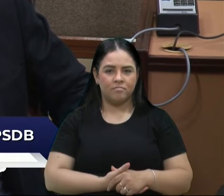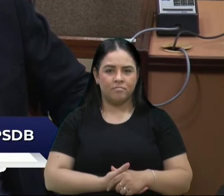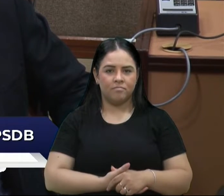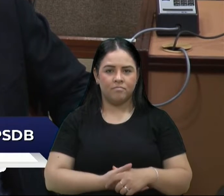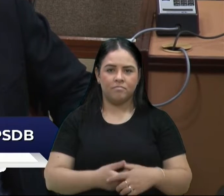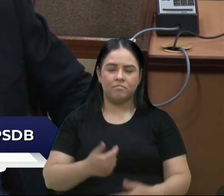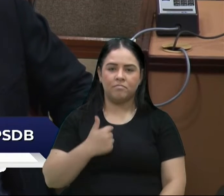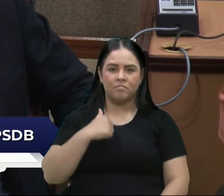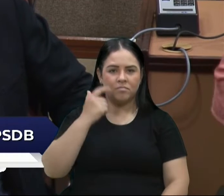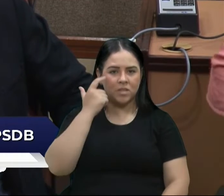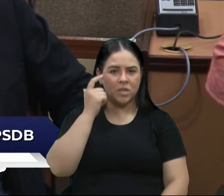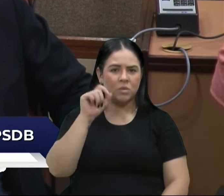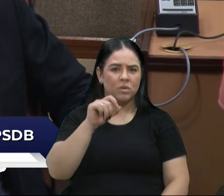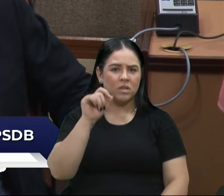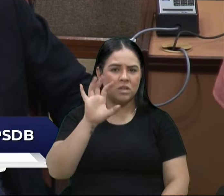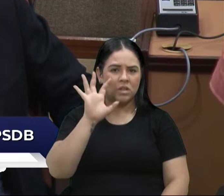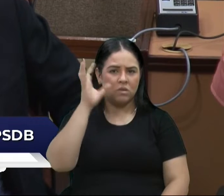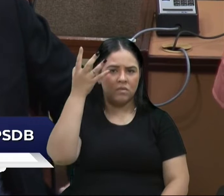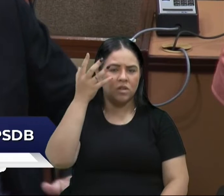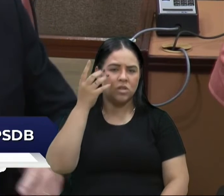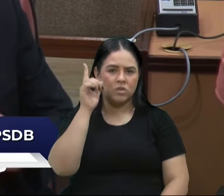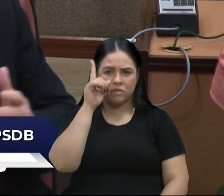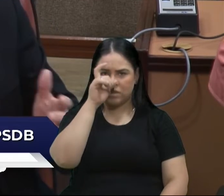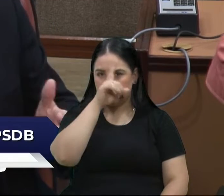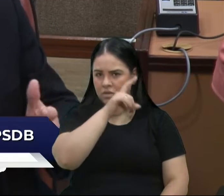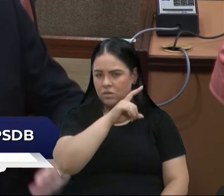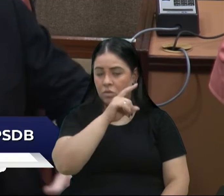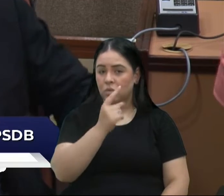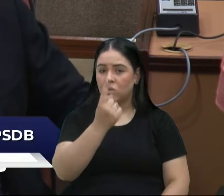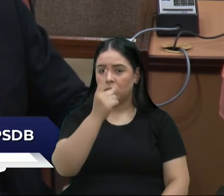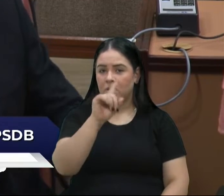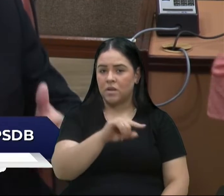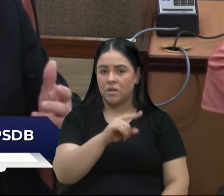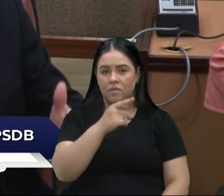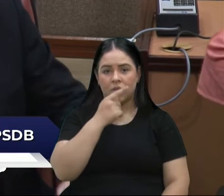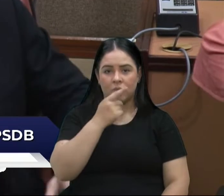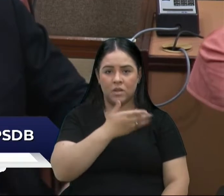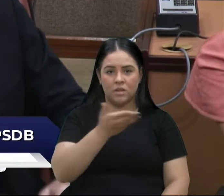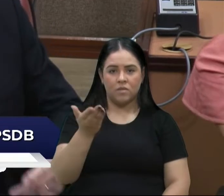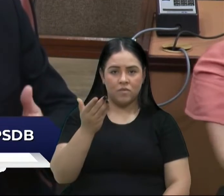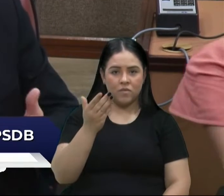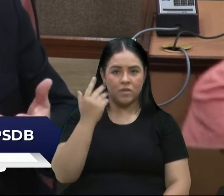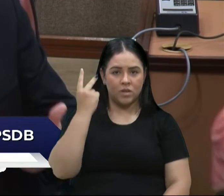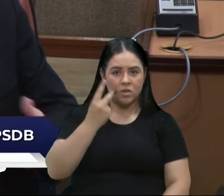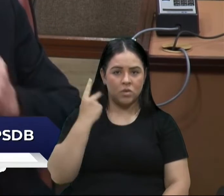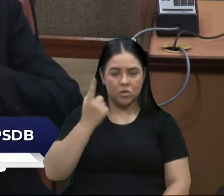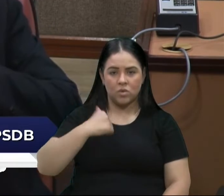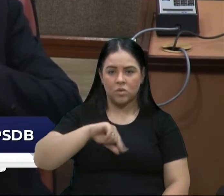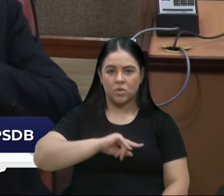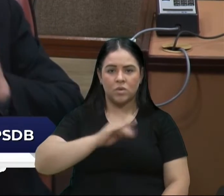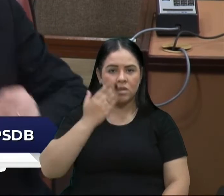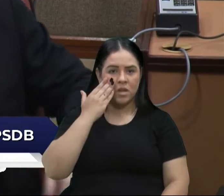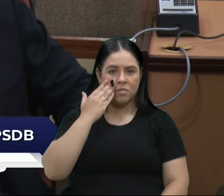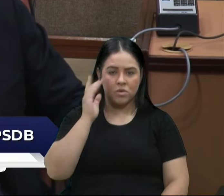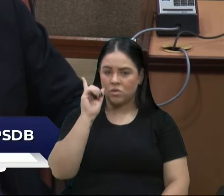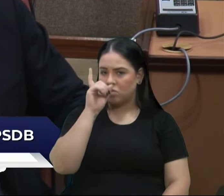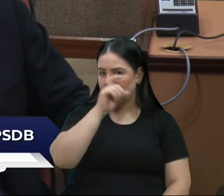a soluções difíceis. Uma delas, que foi dito aqui pelos vereadores, nós sabemos, é a dificuldade de contratar